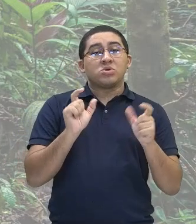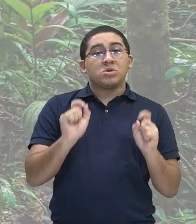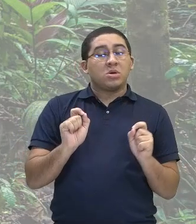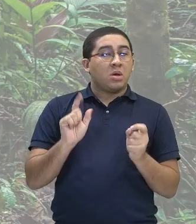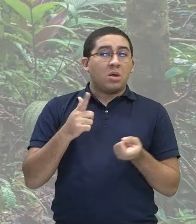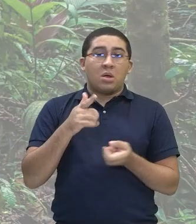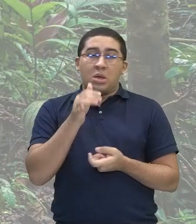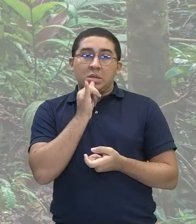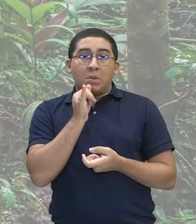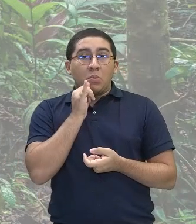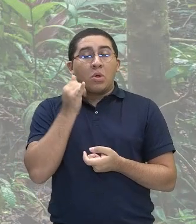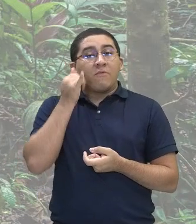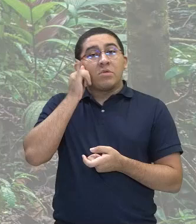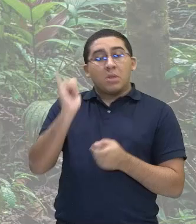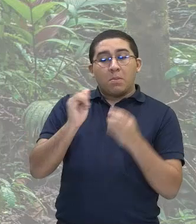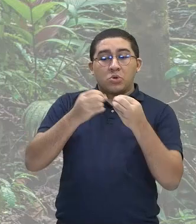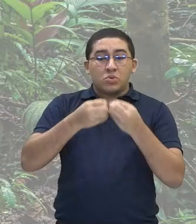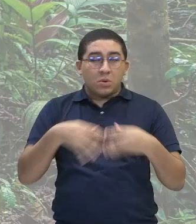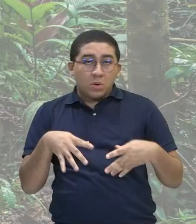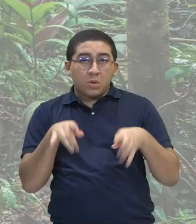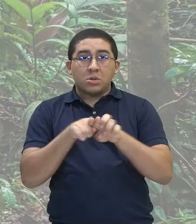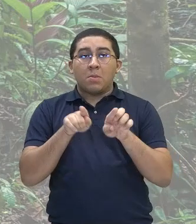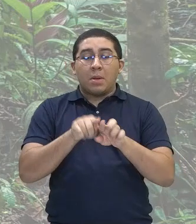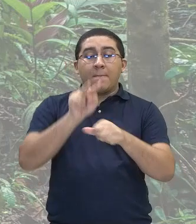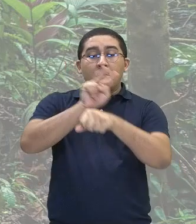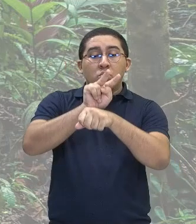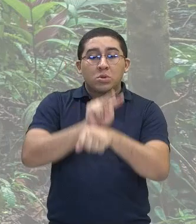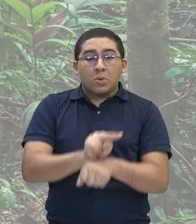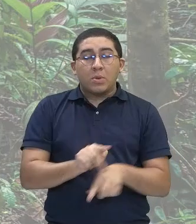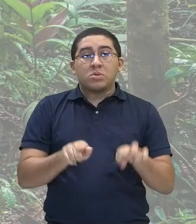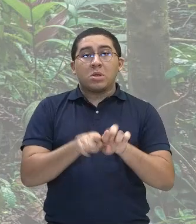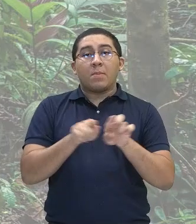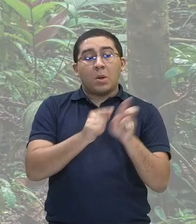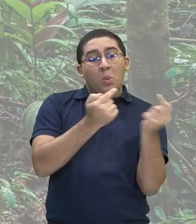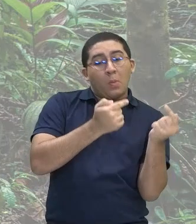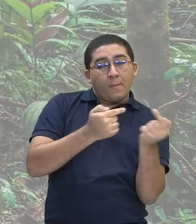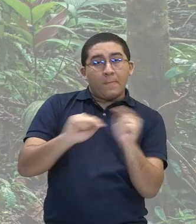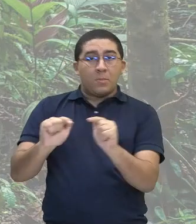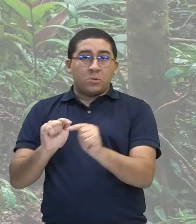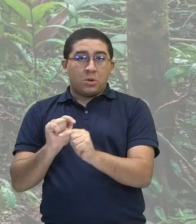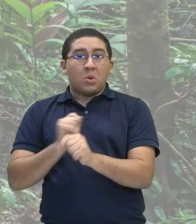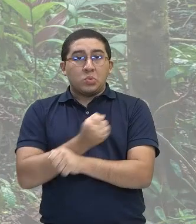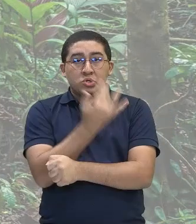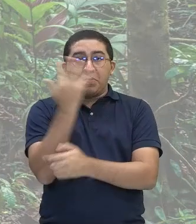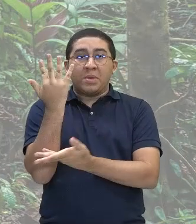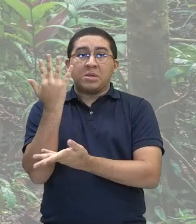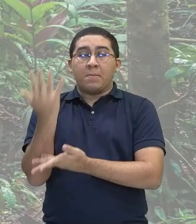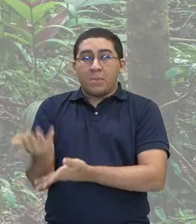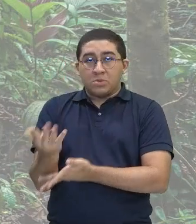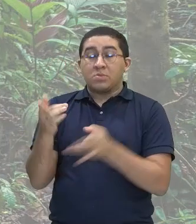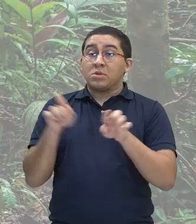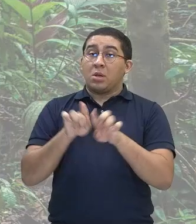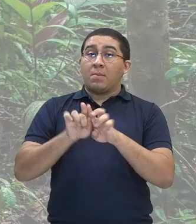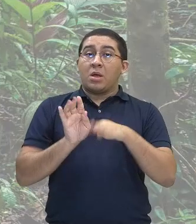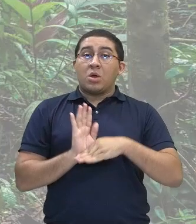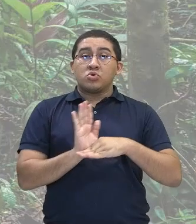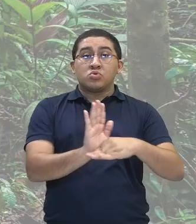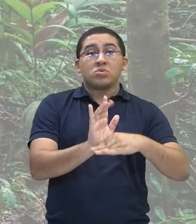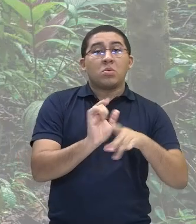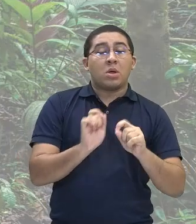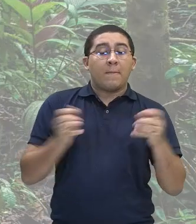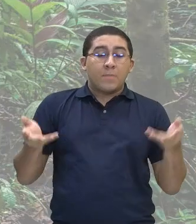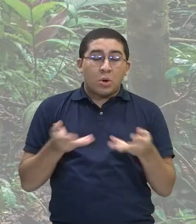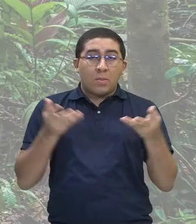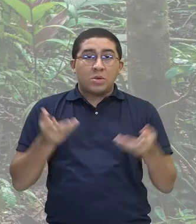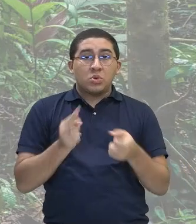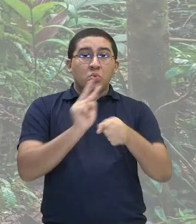prevenção, monitoramento e até mesmo combate ao desmatamento. Mas, além disso, acaba ajudando no quê? Na promoção da